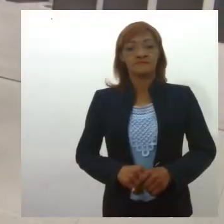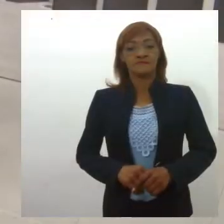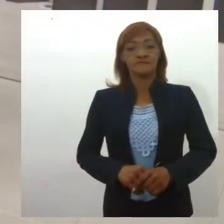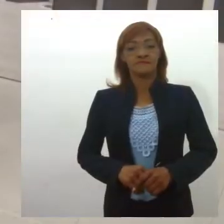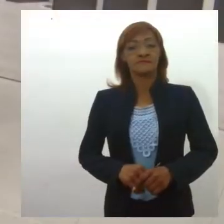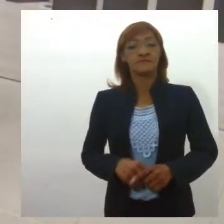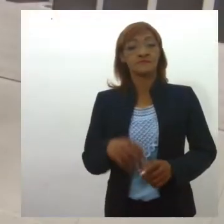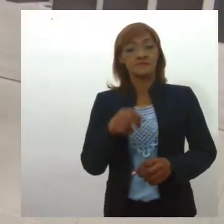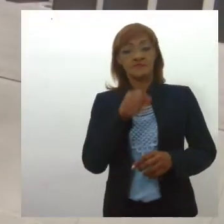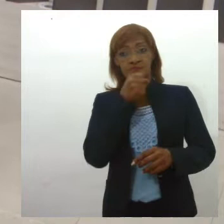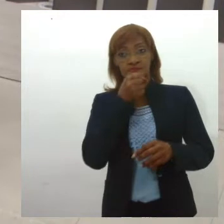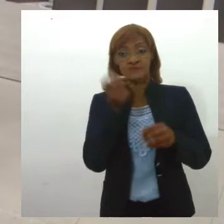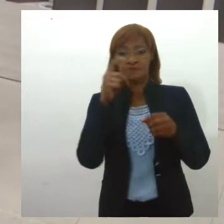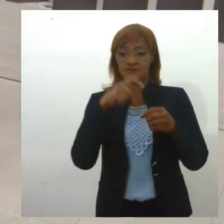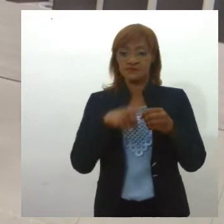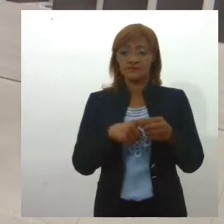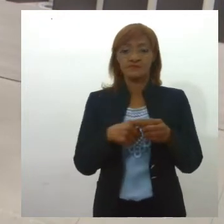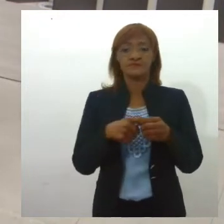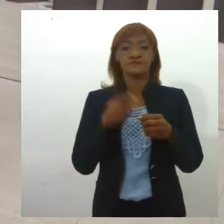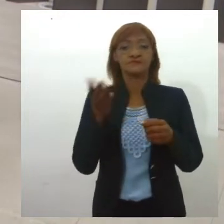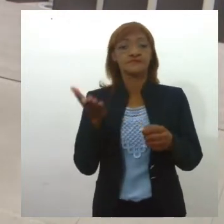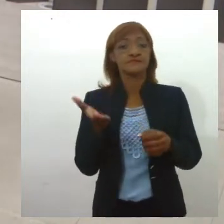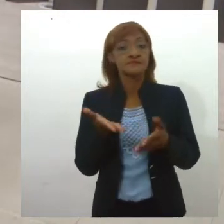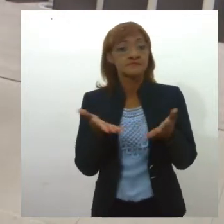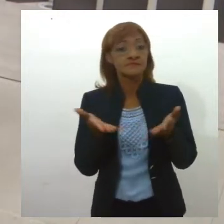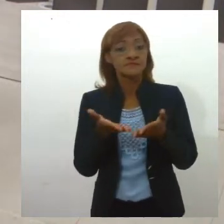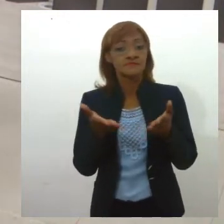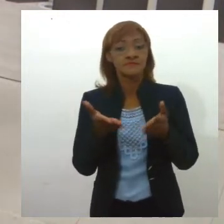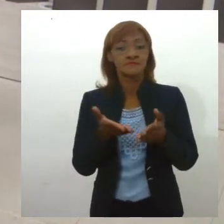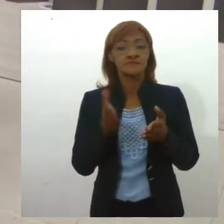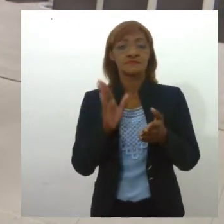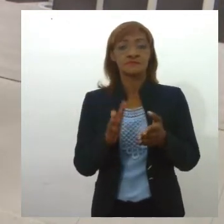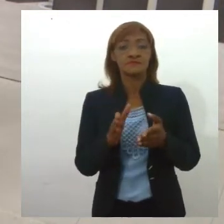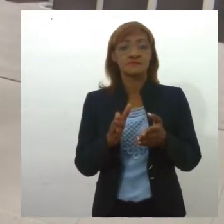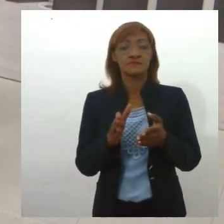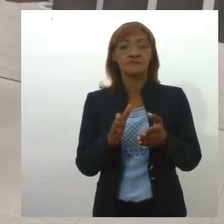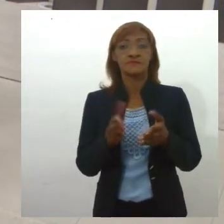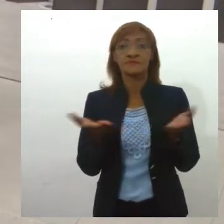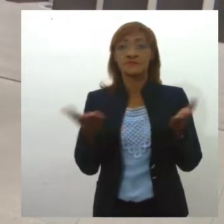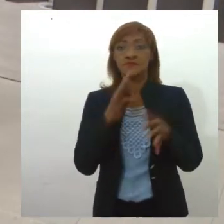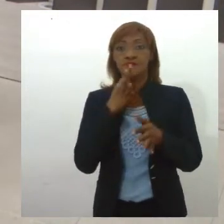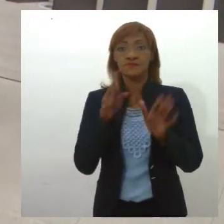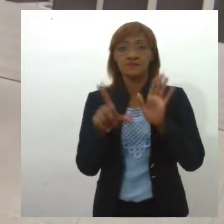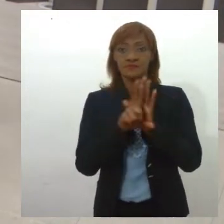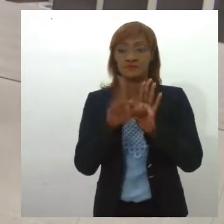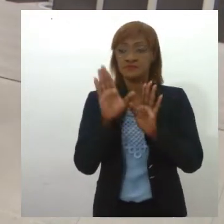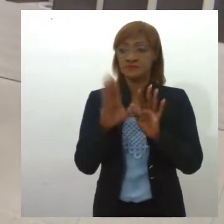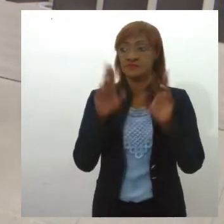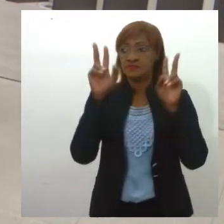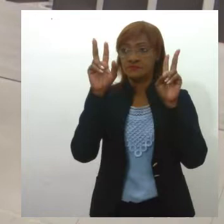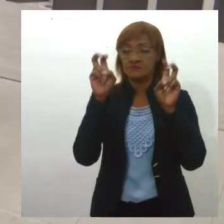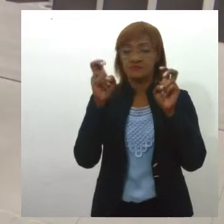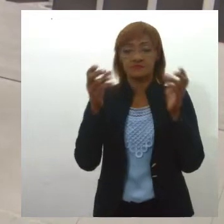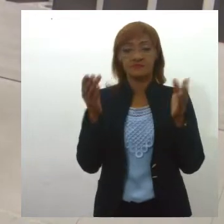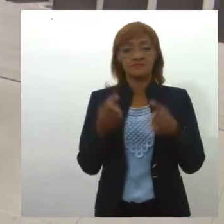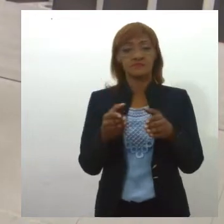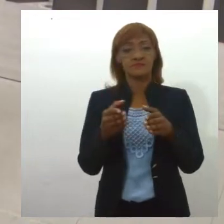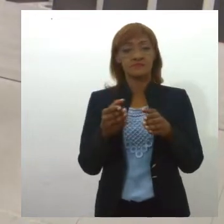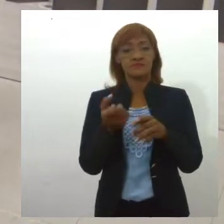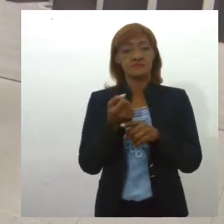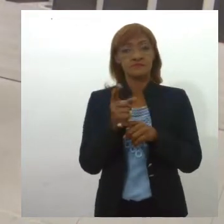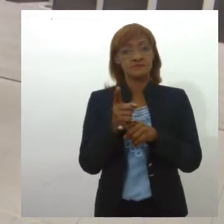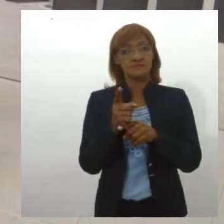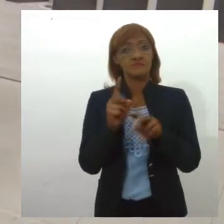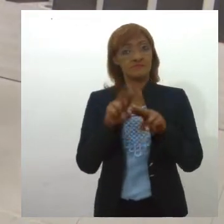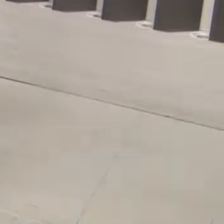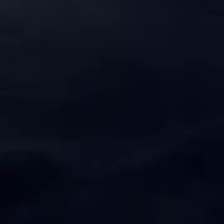O Jornal da Lese, primeira edição, está de volta e agora chegou a hora do quadro Por Dentro da Lei. E o tema de hoje é demissão por justa causa.